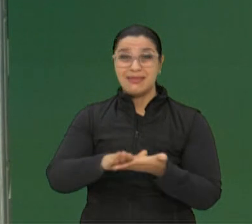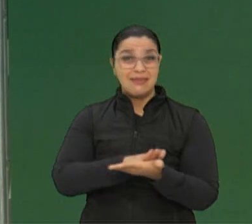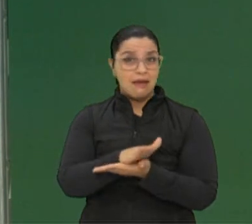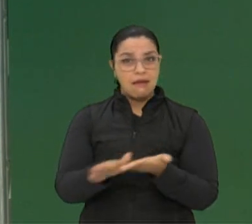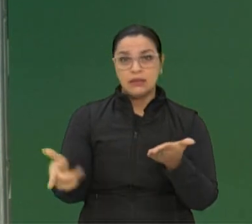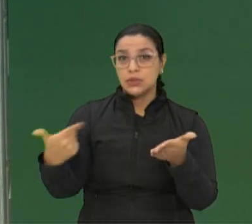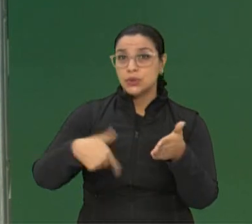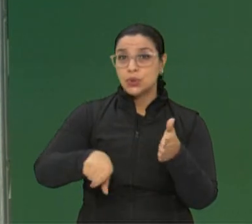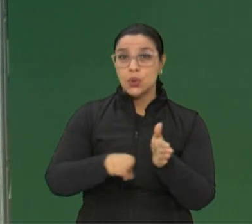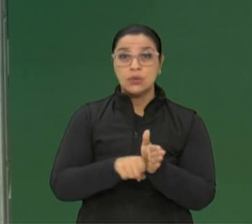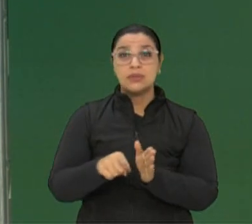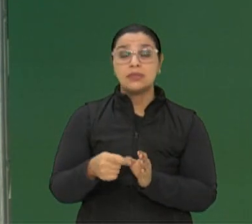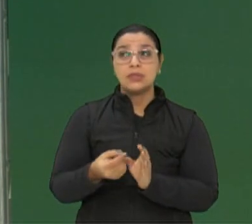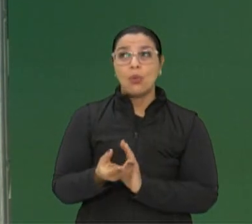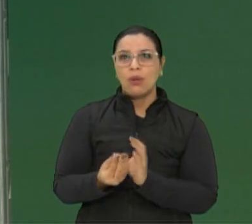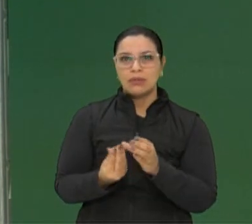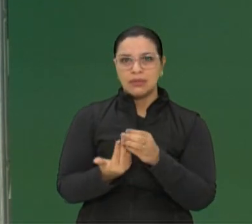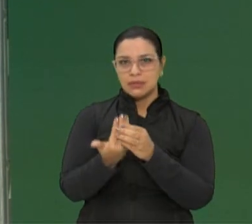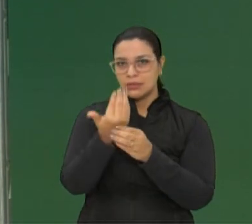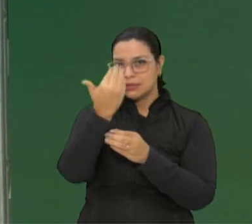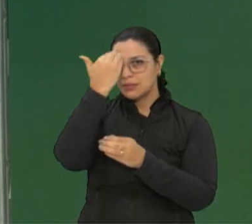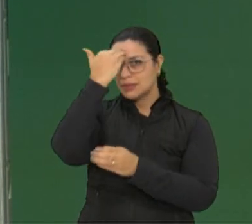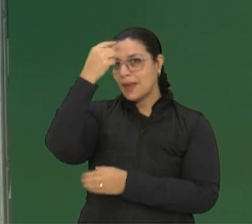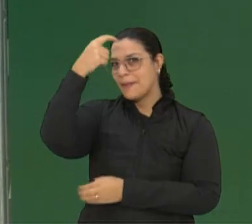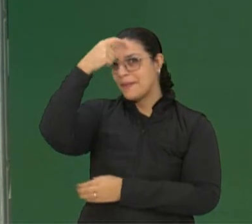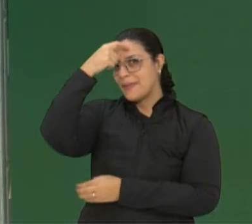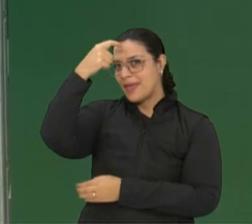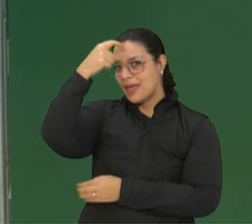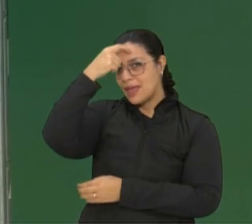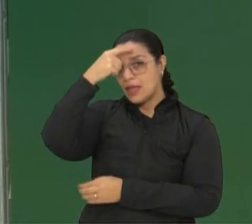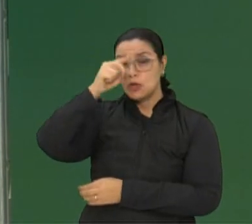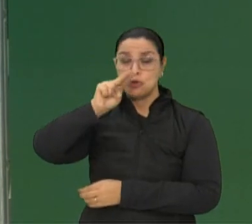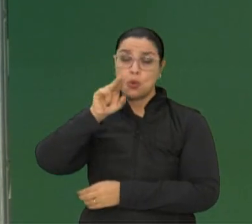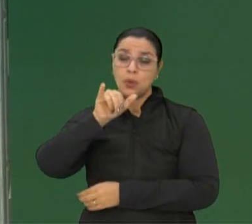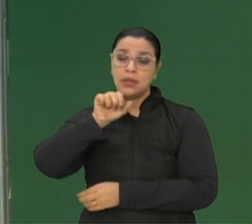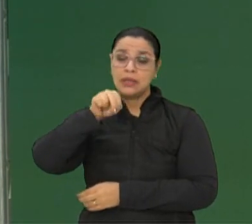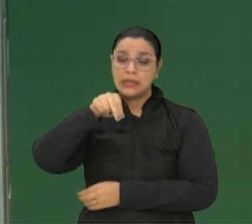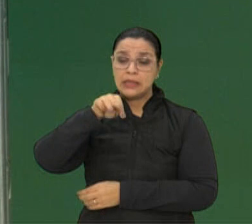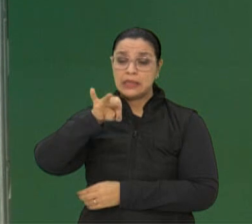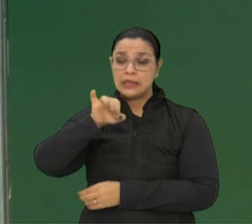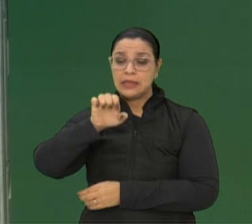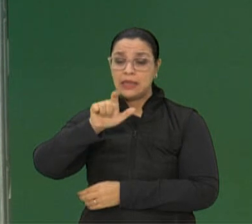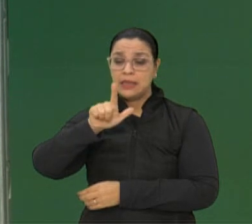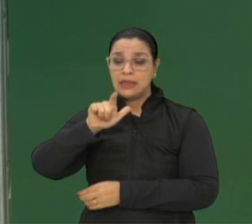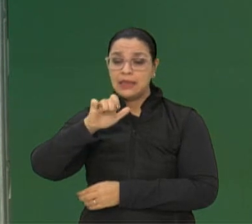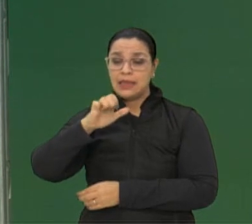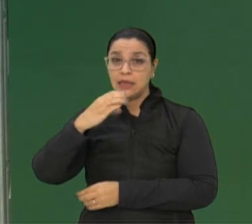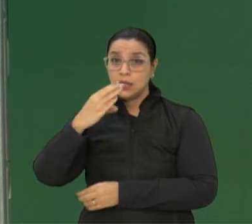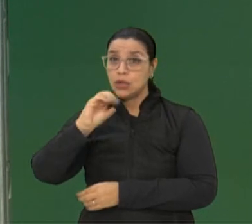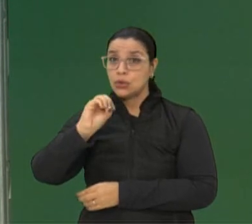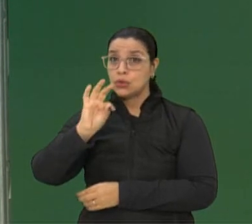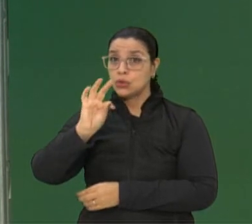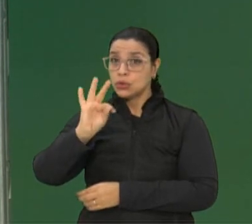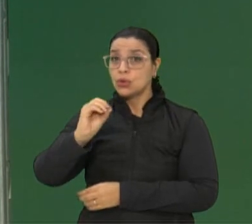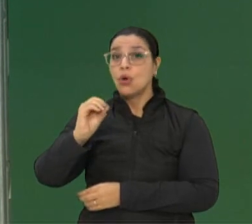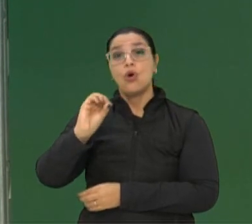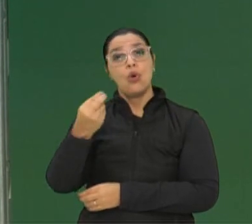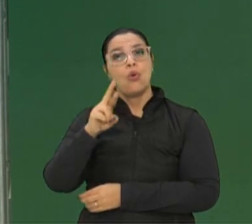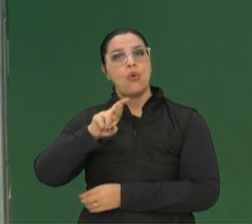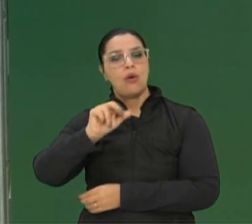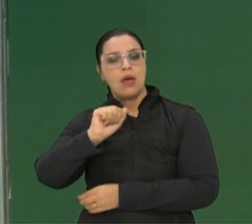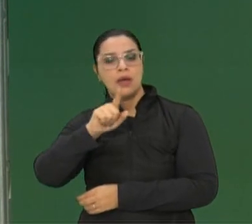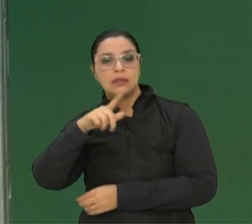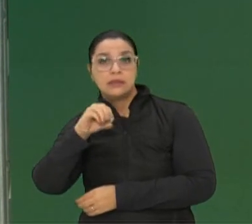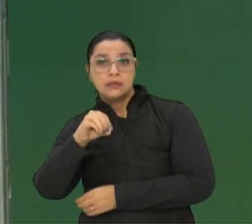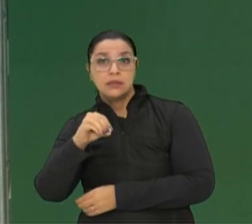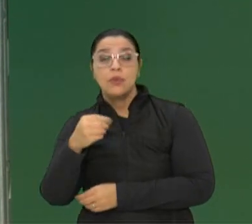chega à nossa mente, ou você poderia colocar também o intelecto, né, ou mesmo a razão, tá? Sem antes ter